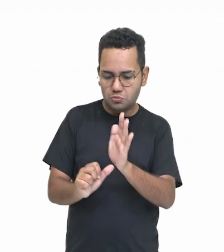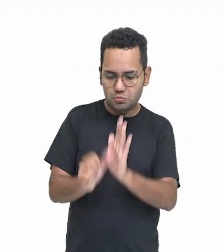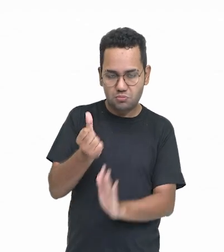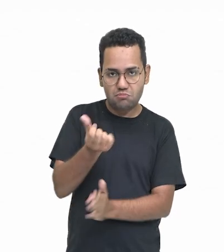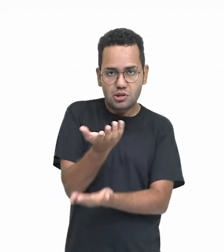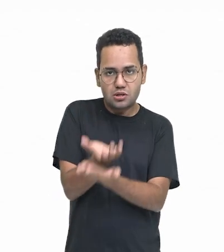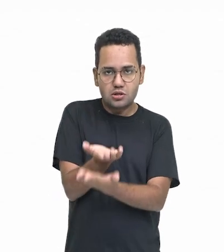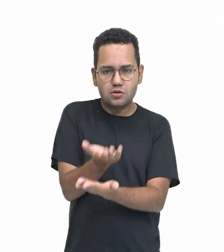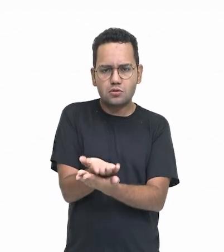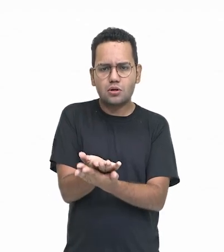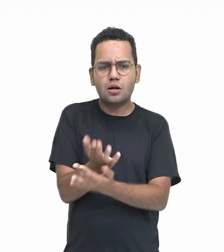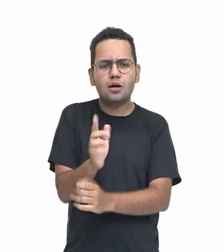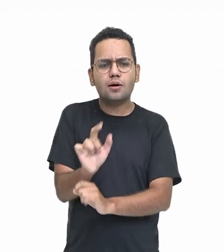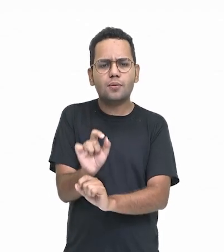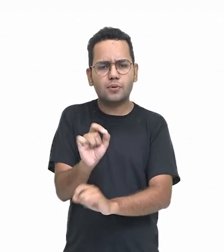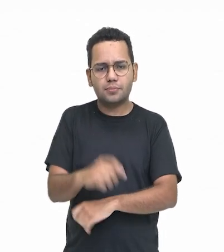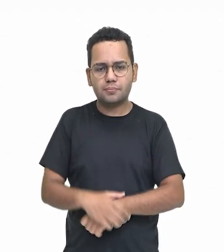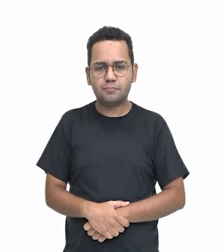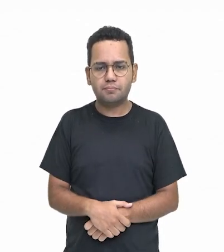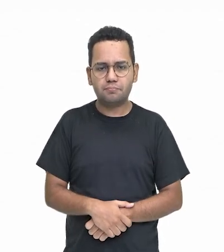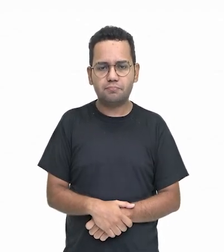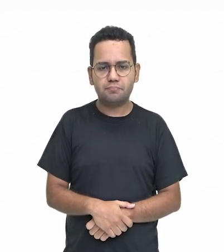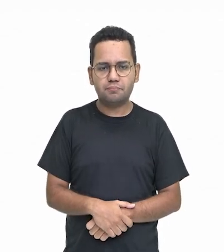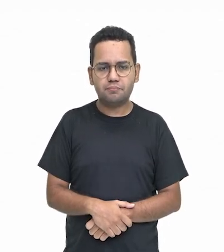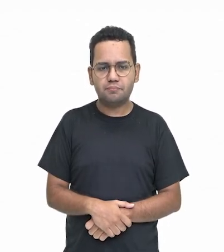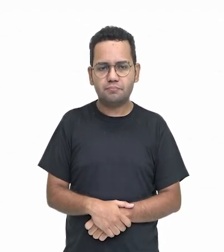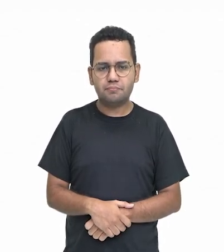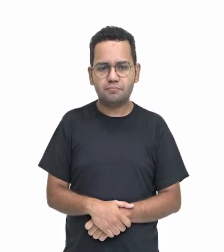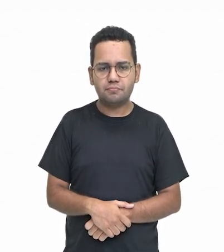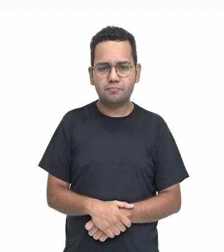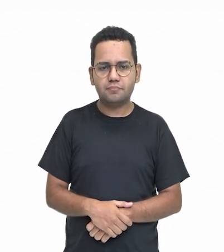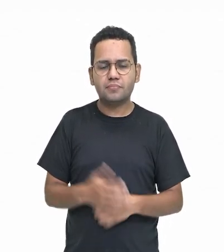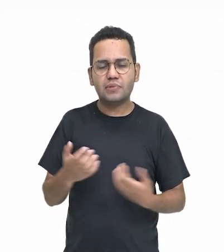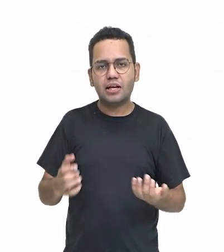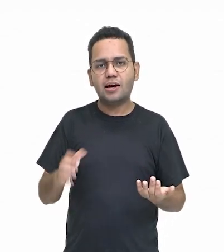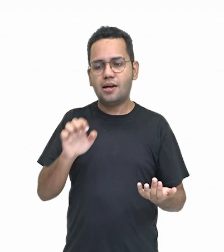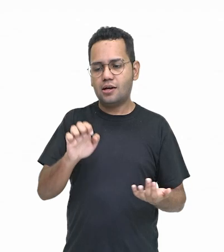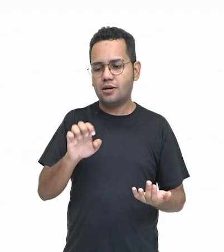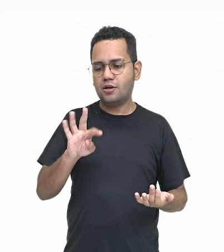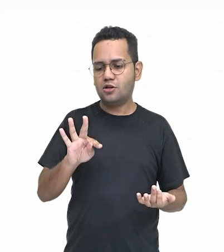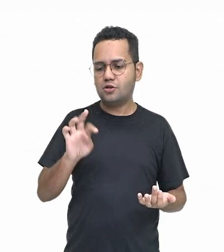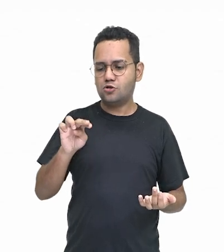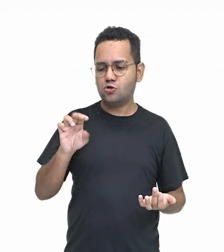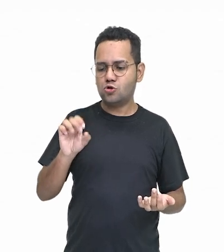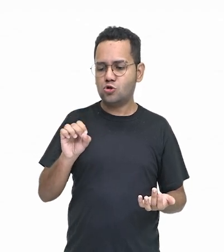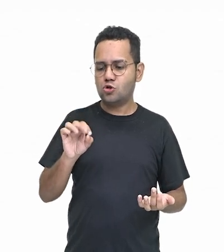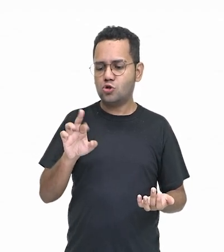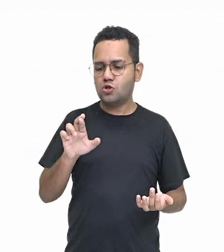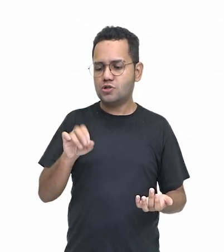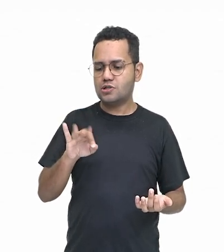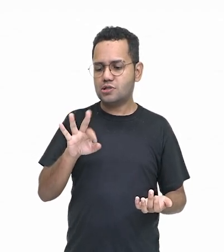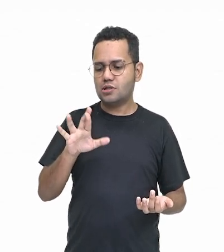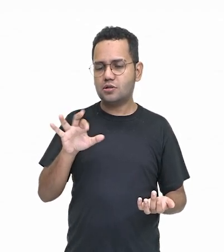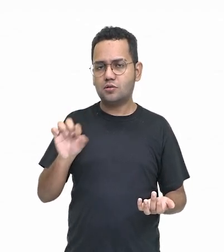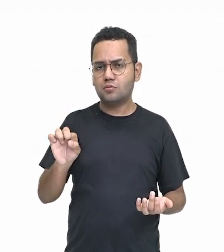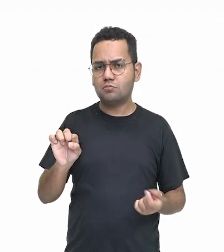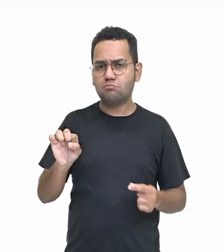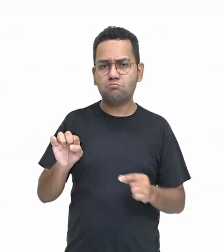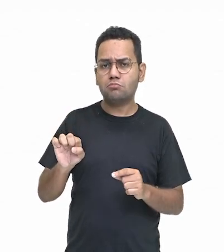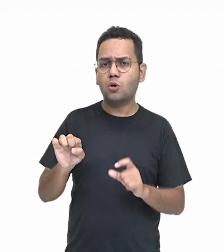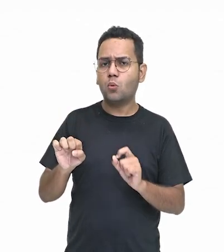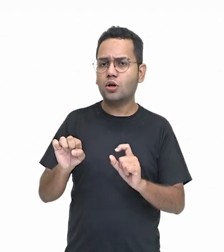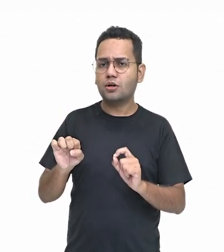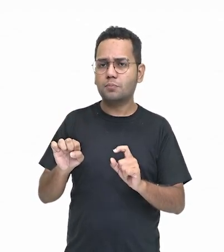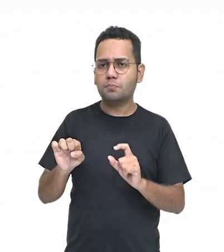antropológicos eram extremamente etnocêntricos. Não esqueçam que